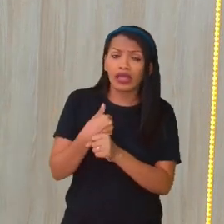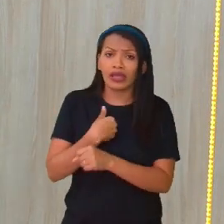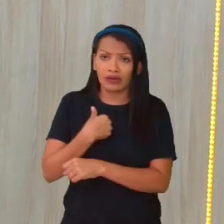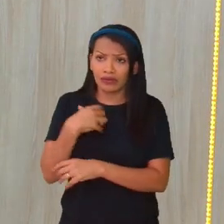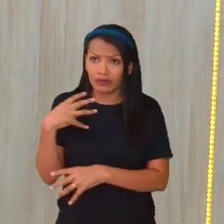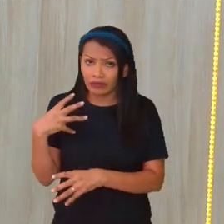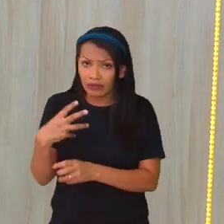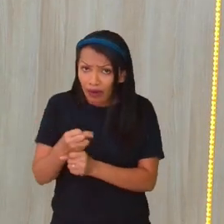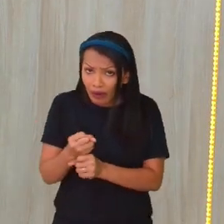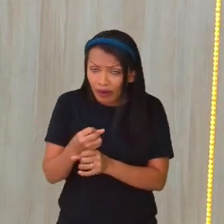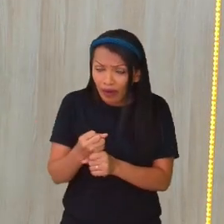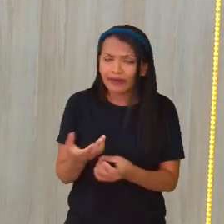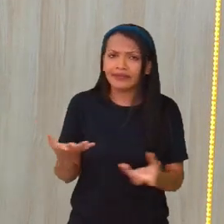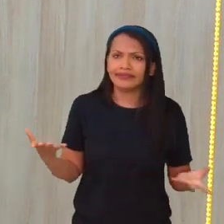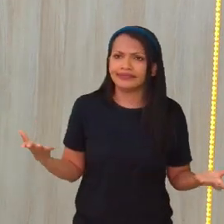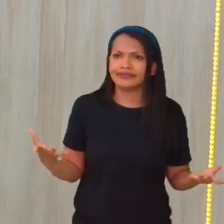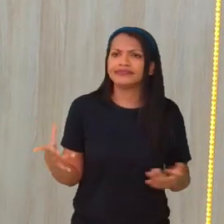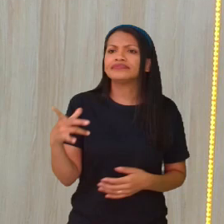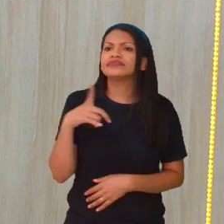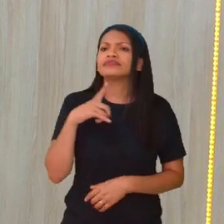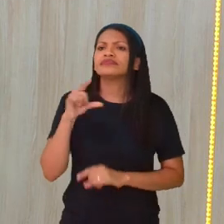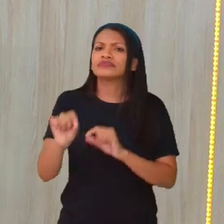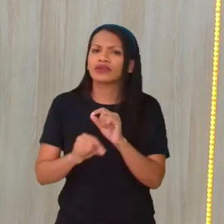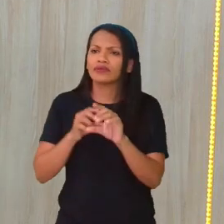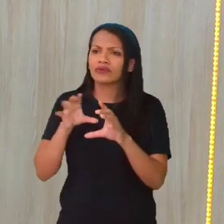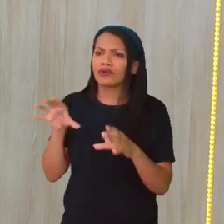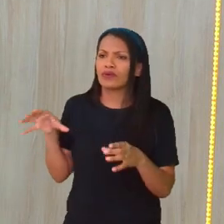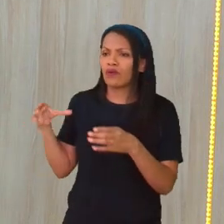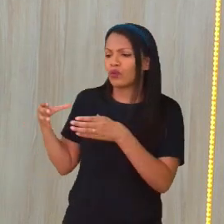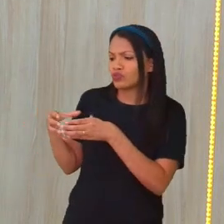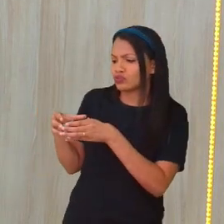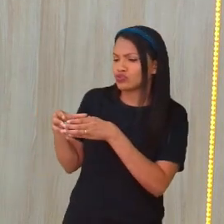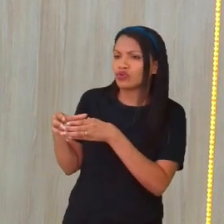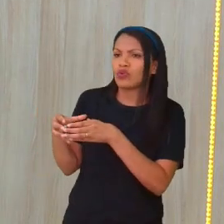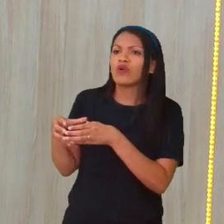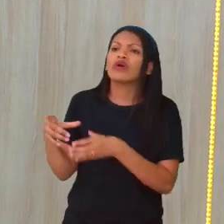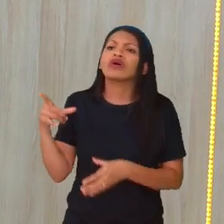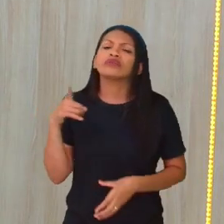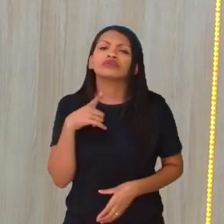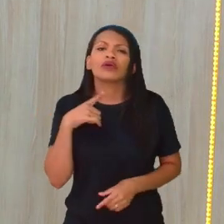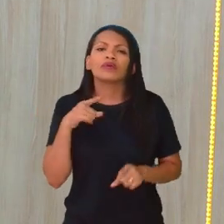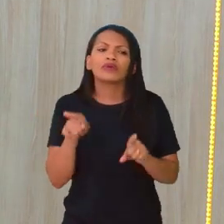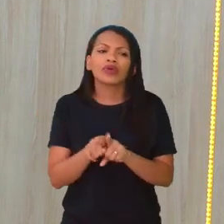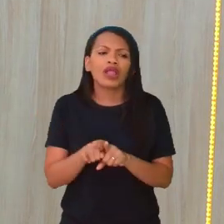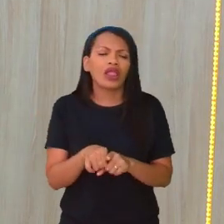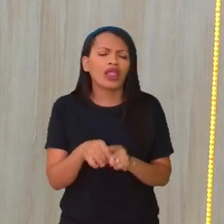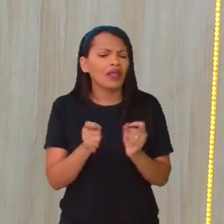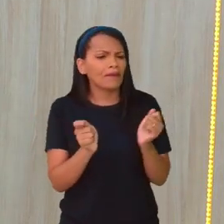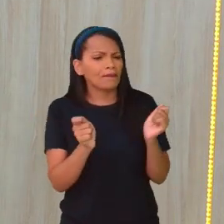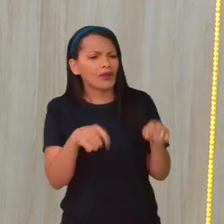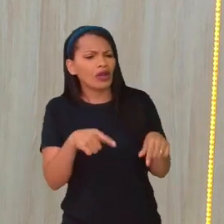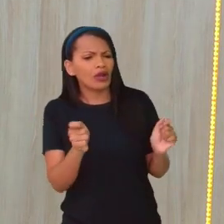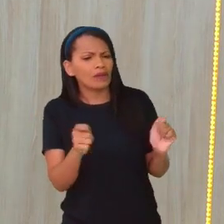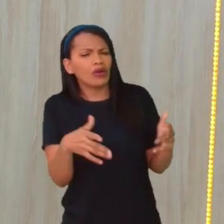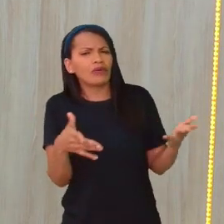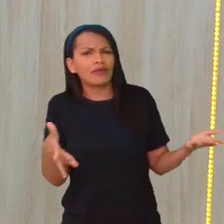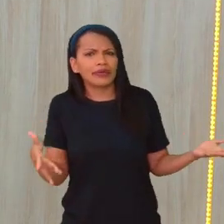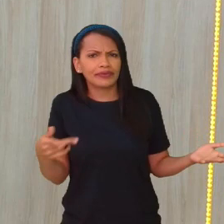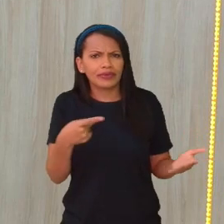contar, olha o censo. Tem a questão de conjunto, tem a questão de probabilidade. A gente vai ver